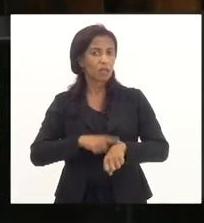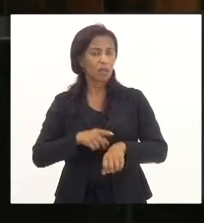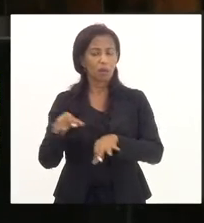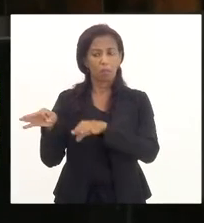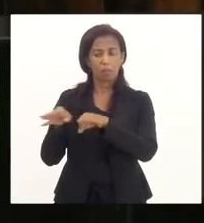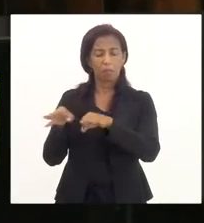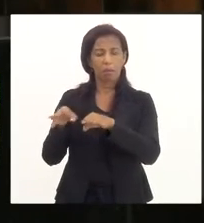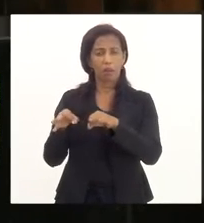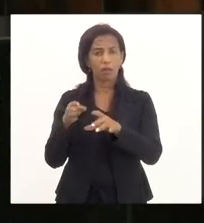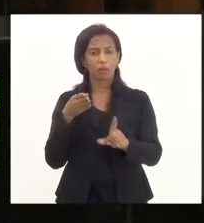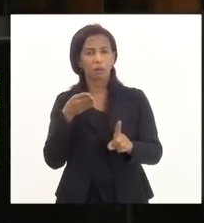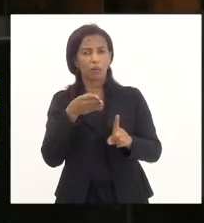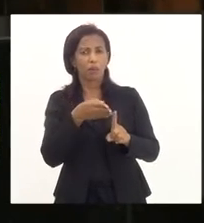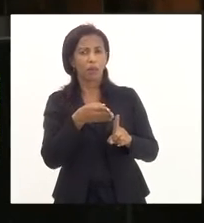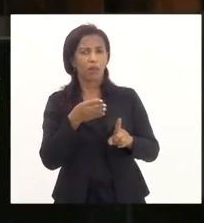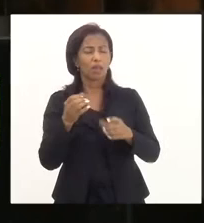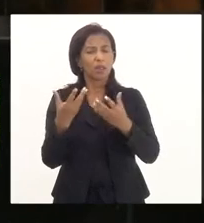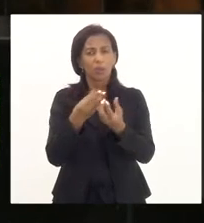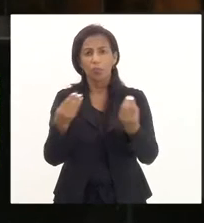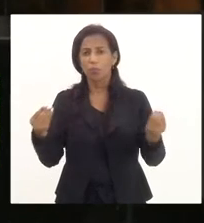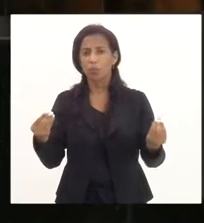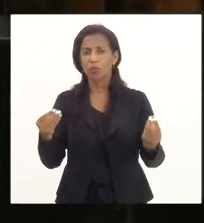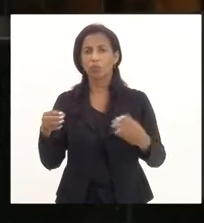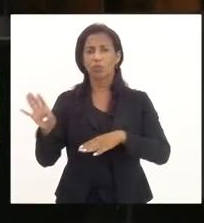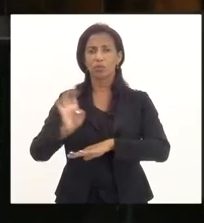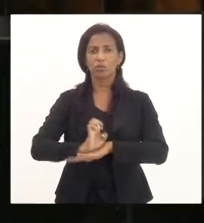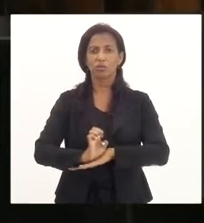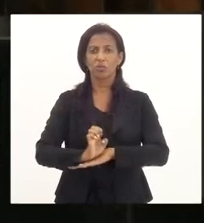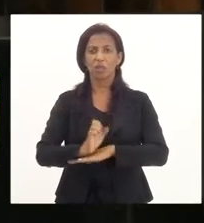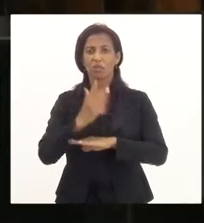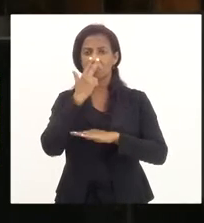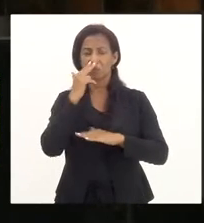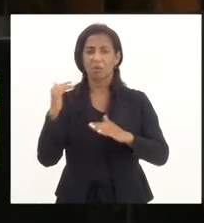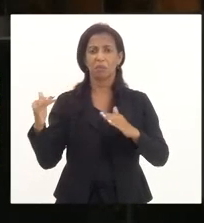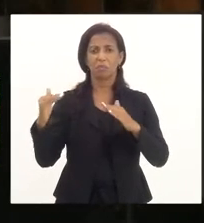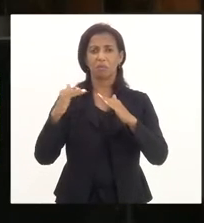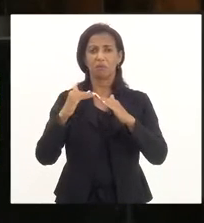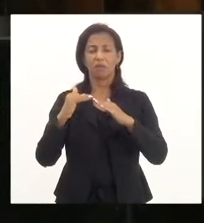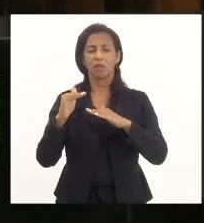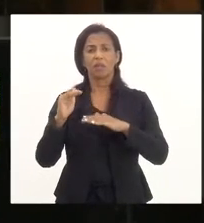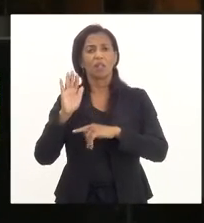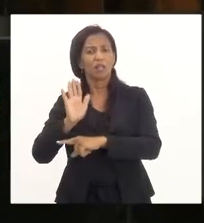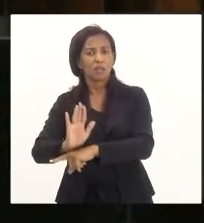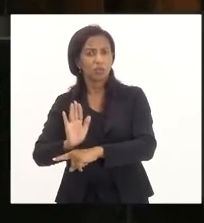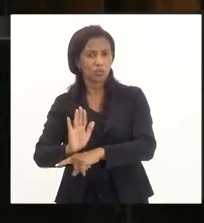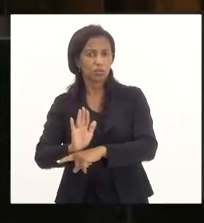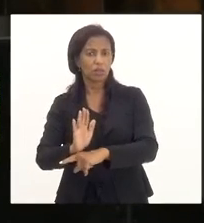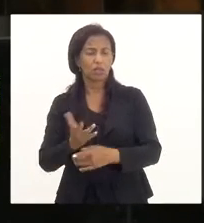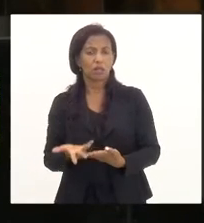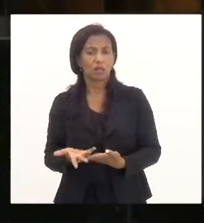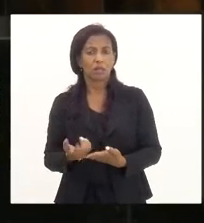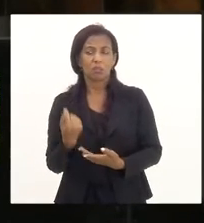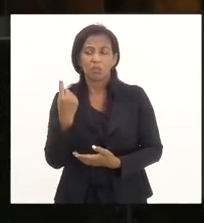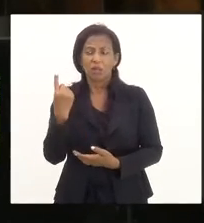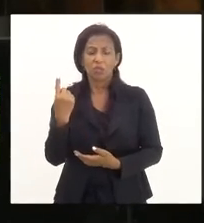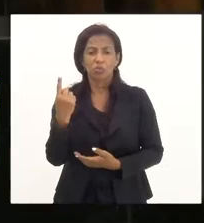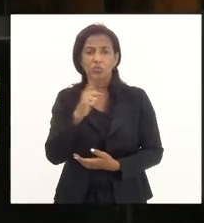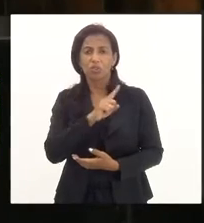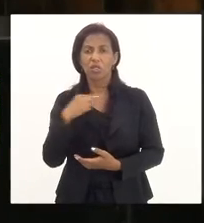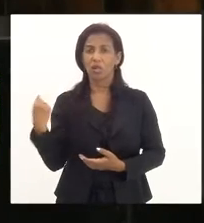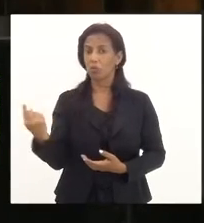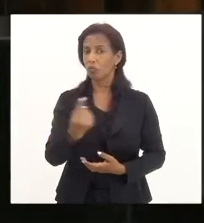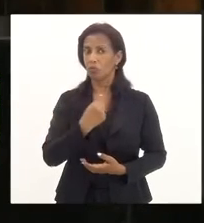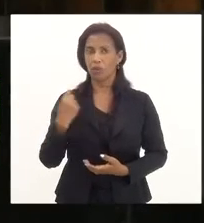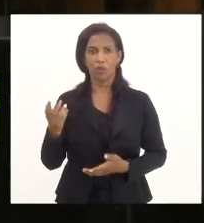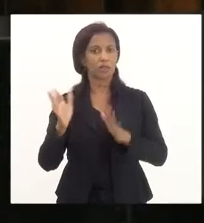planos e metas né e Muitas delas o nosso Estado até sendo o pioneiro e ajudar a estabelecer mais uma vez que não foi